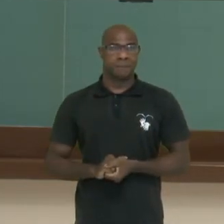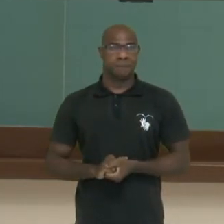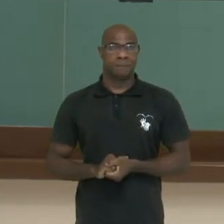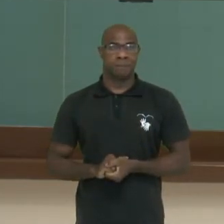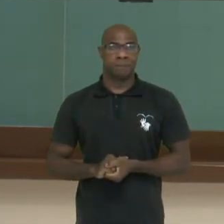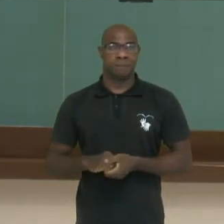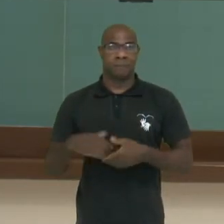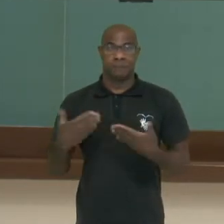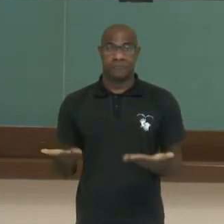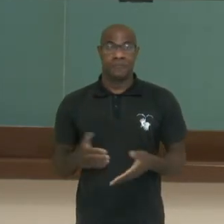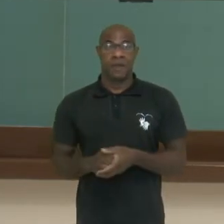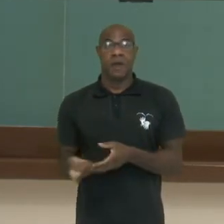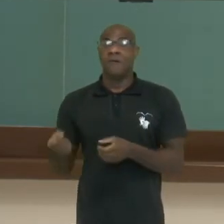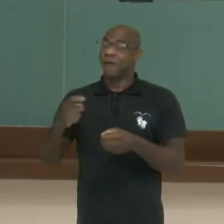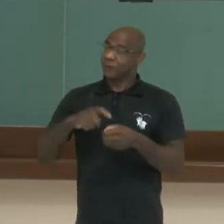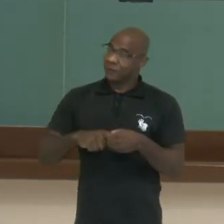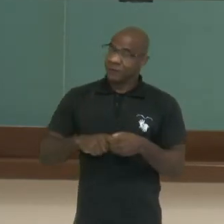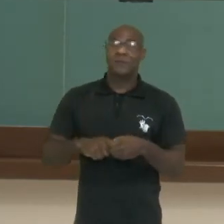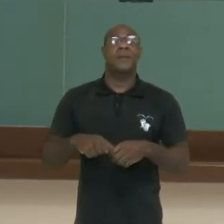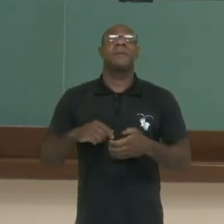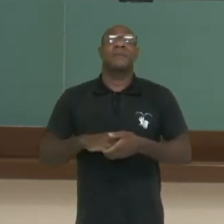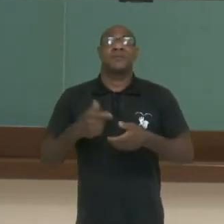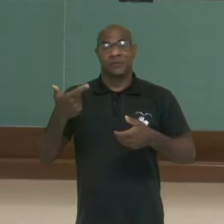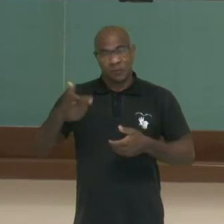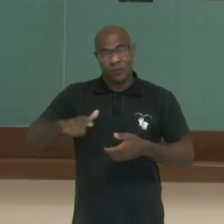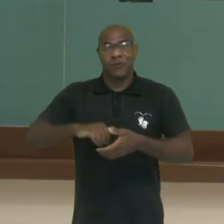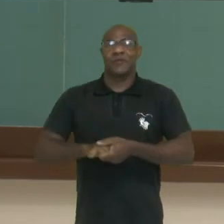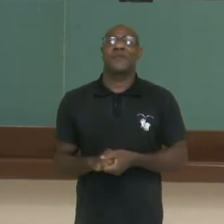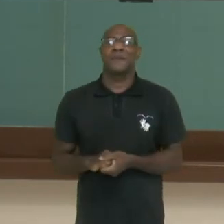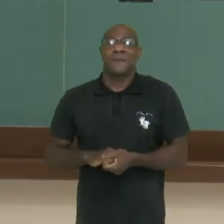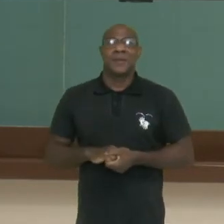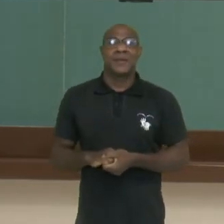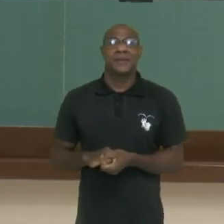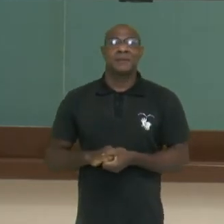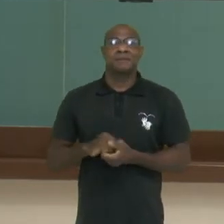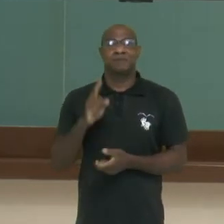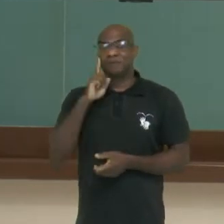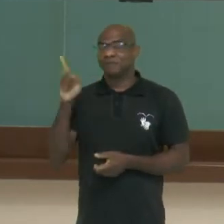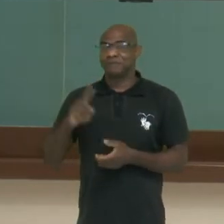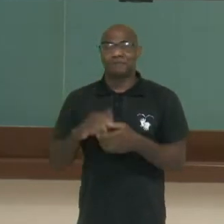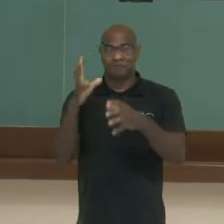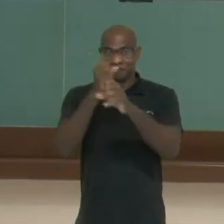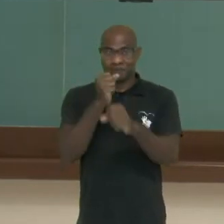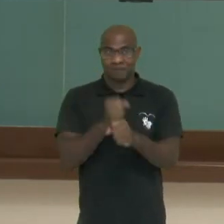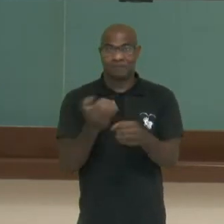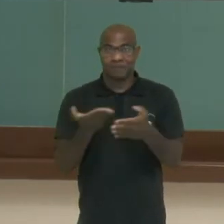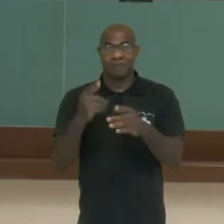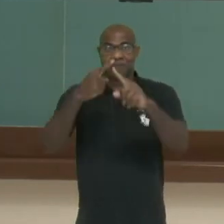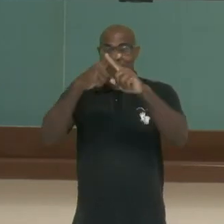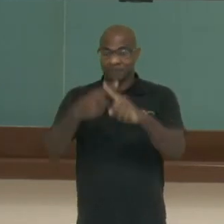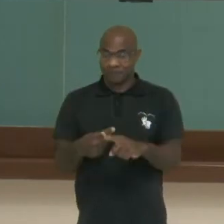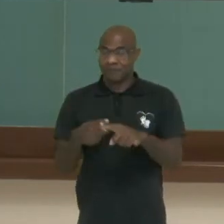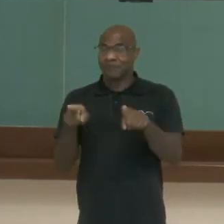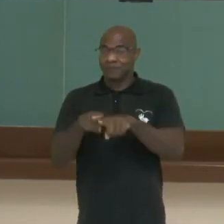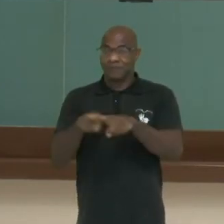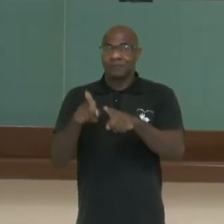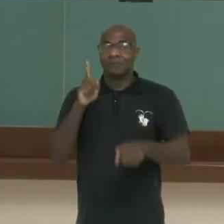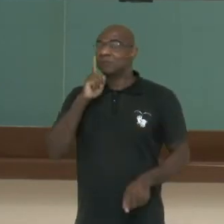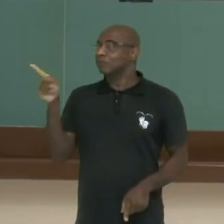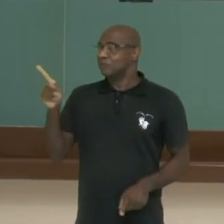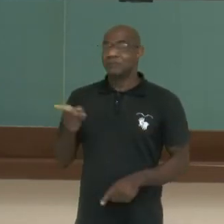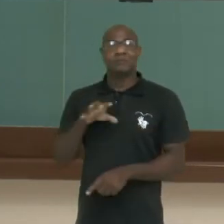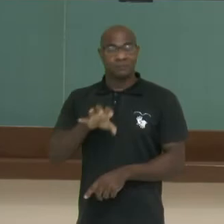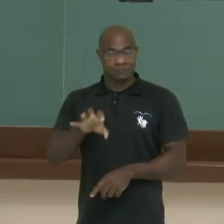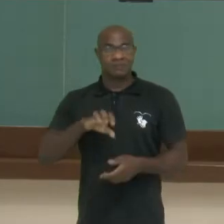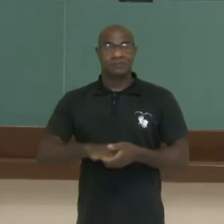Então, tá bom. Voltando ao nosso problema que a gente tem ali, olha só. A gente vai fazer o quê? Uma multiplicação também, nesse formato,